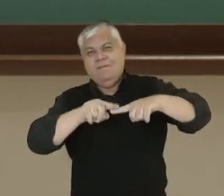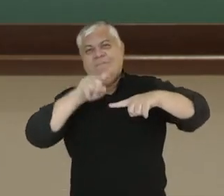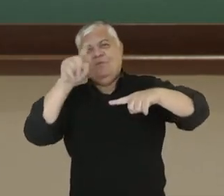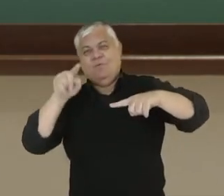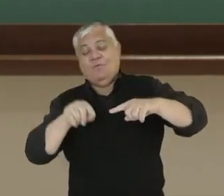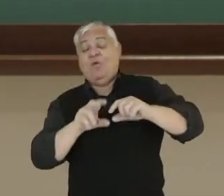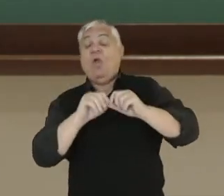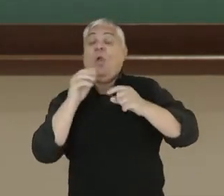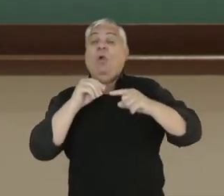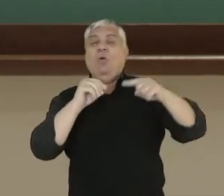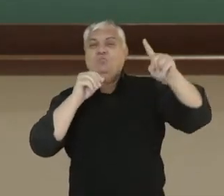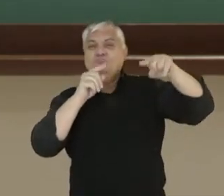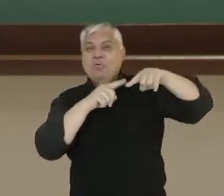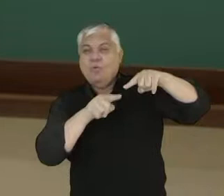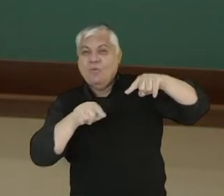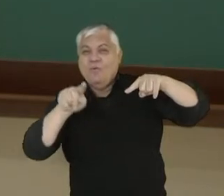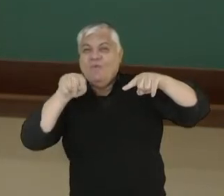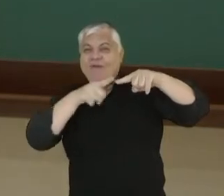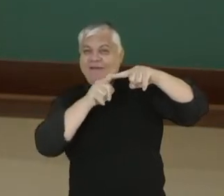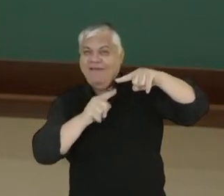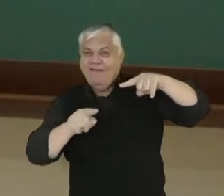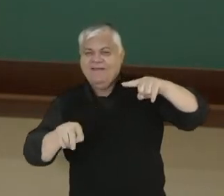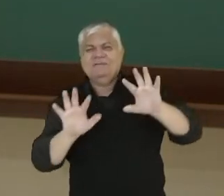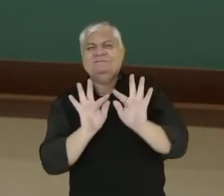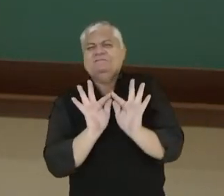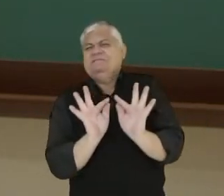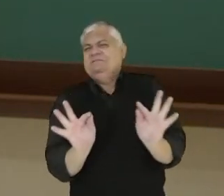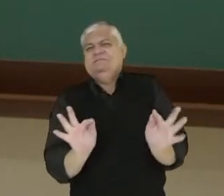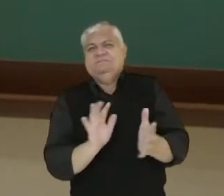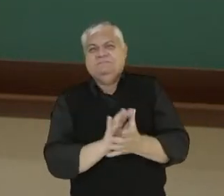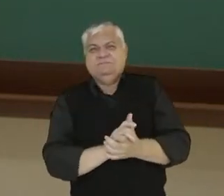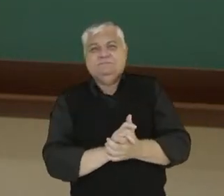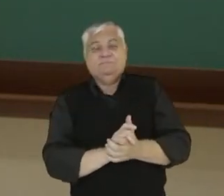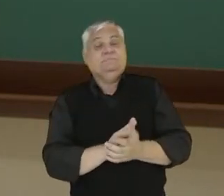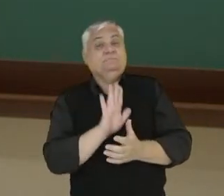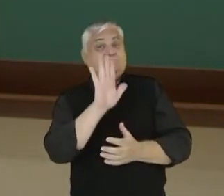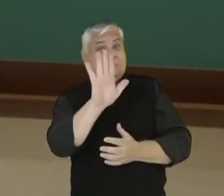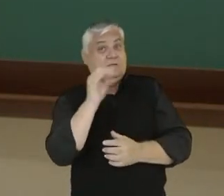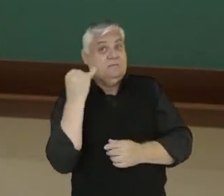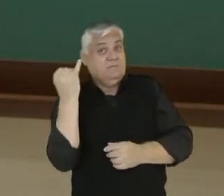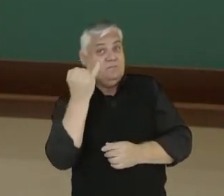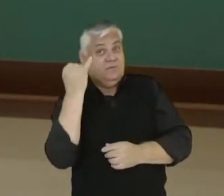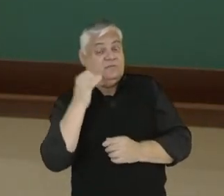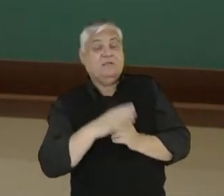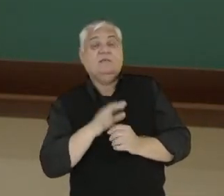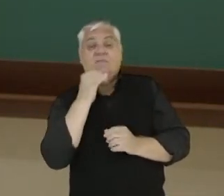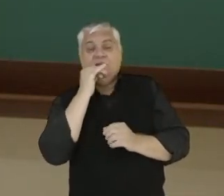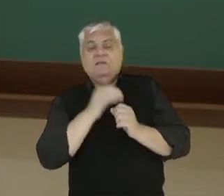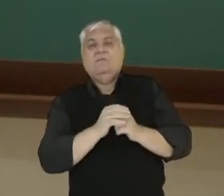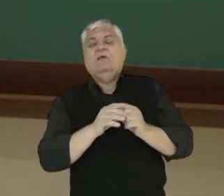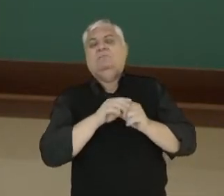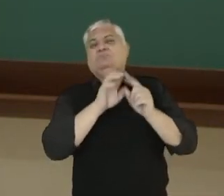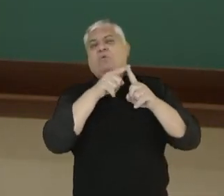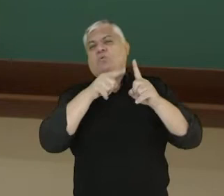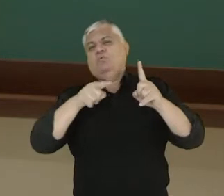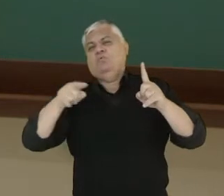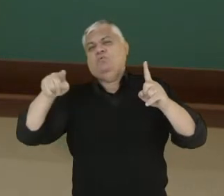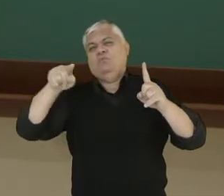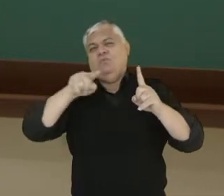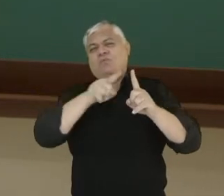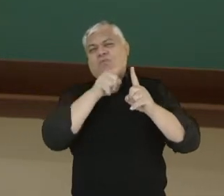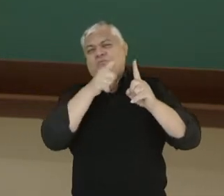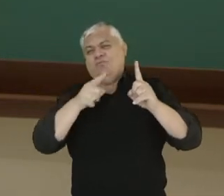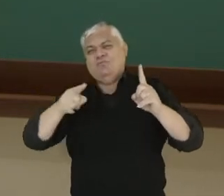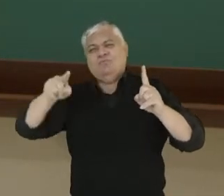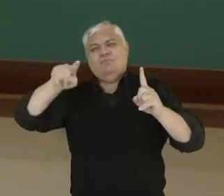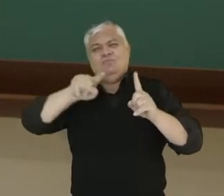inverta a fase. Beleza? Bem simples. Vale destacar ainda que a energia ela vai e a energia volta. Isso